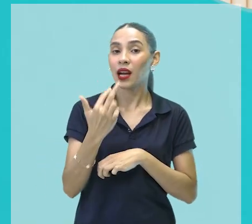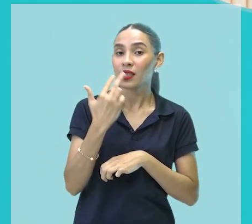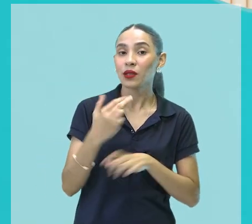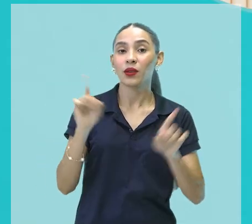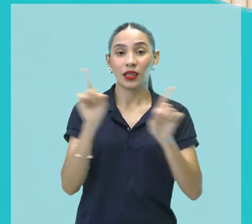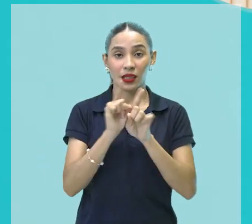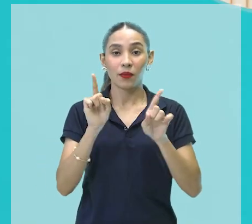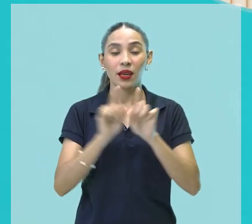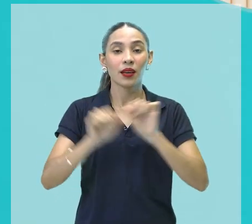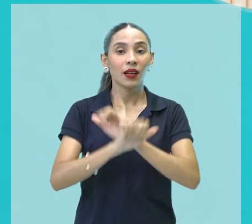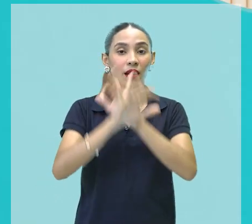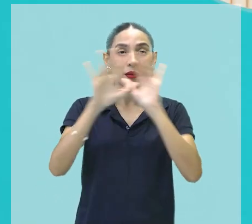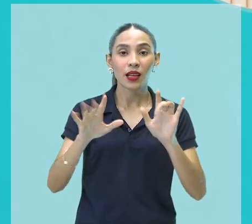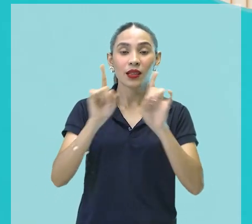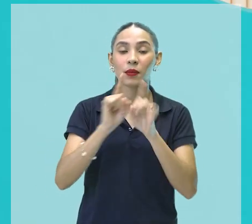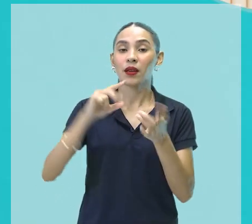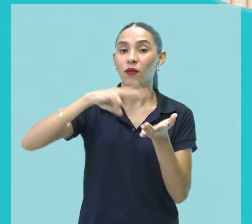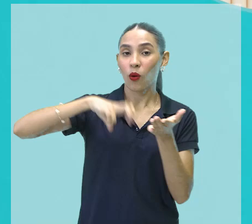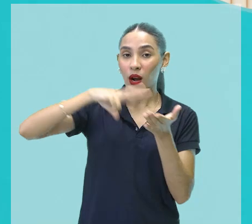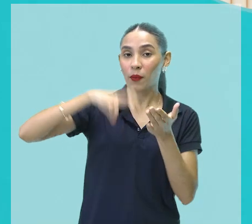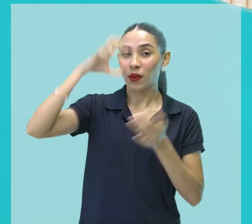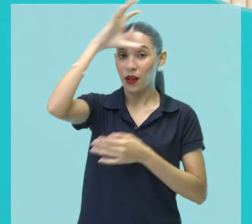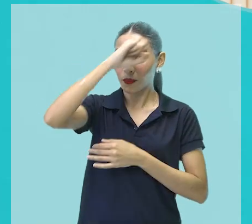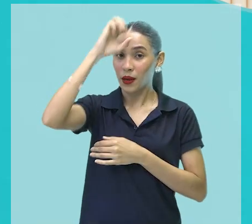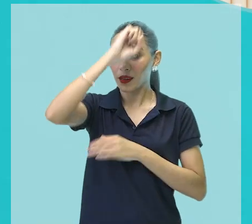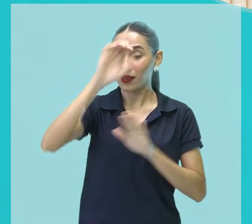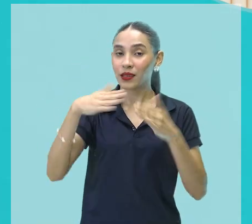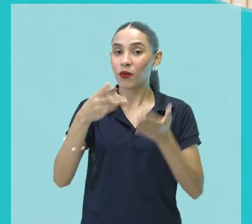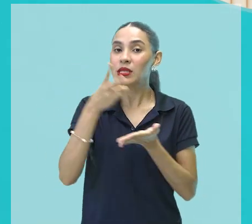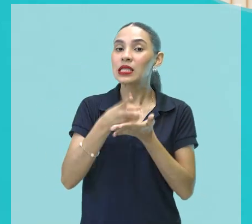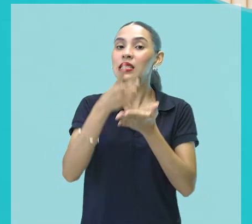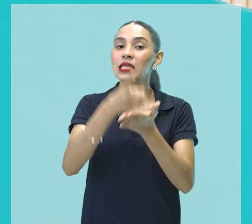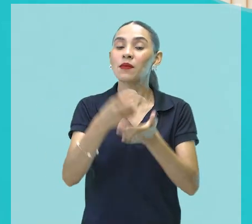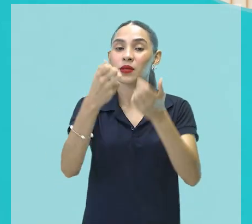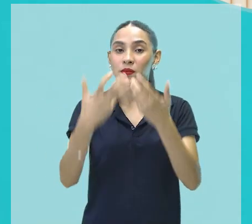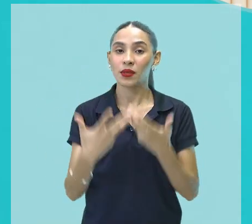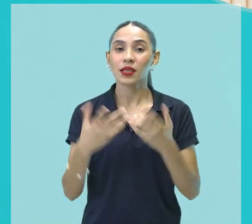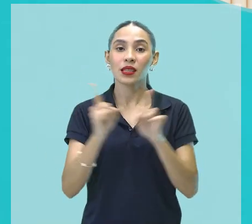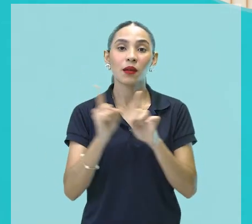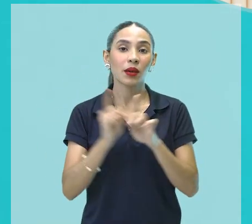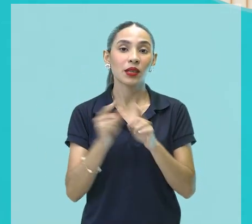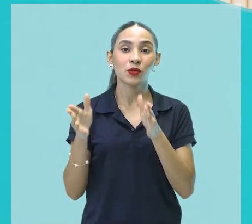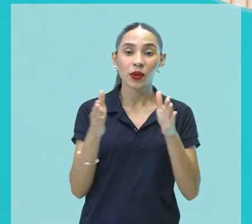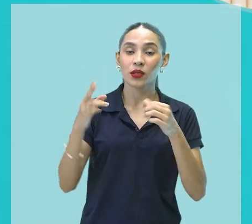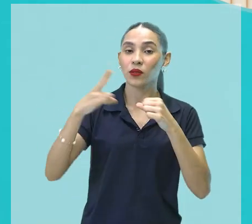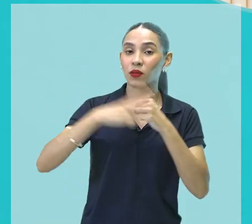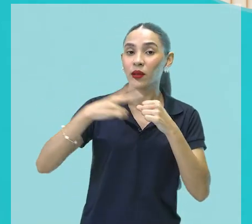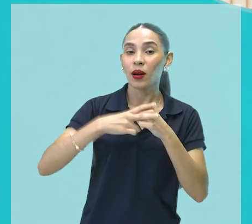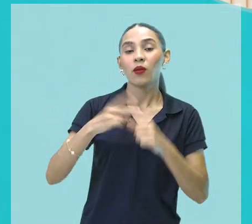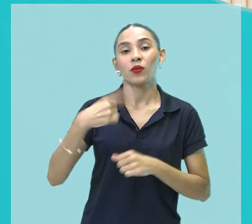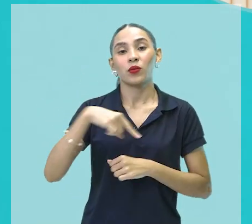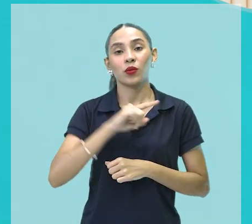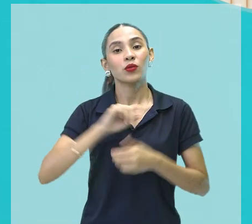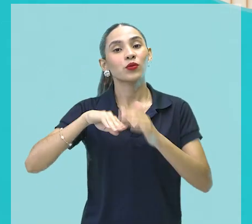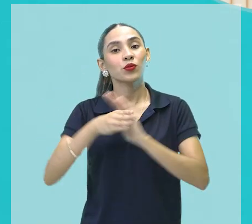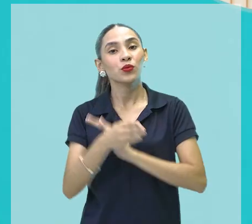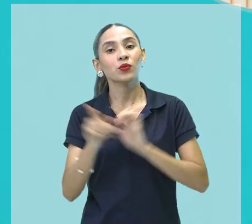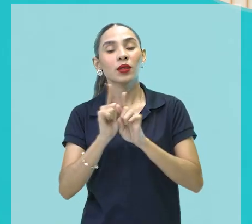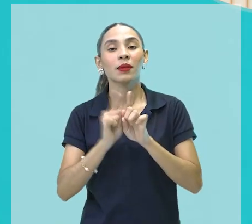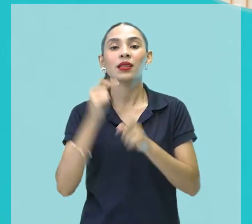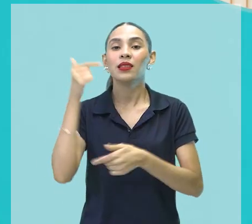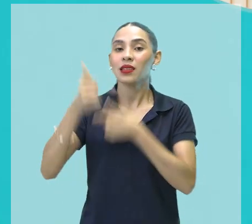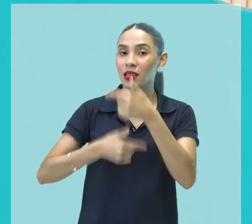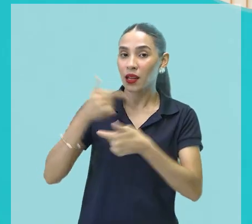também ampliando o vocabulário. Então, né, sempre que a gente fala de um tempo verbal, a gente costuma